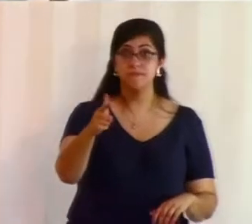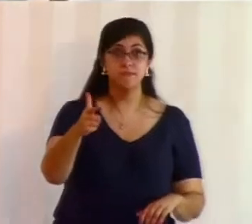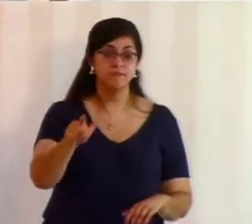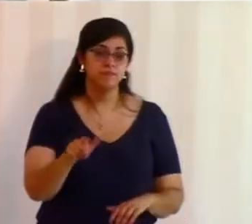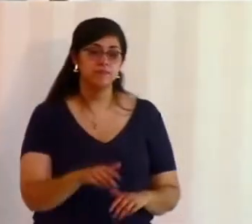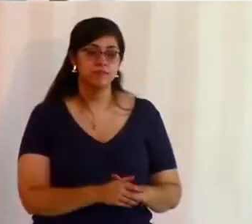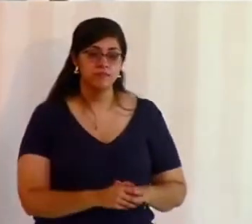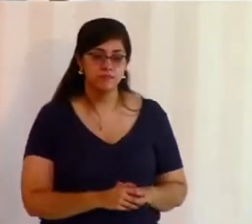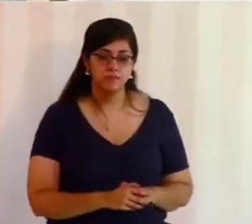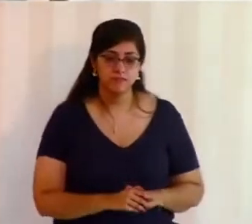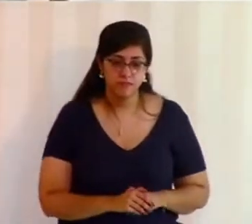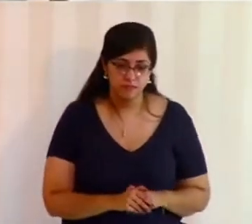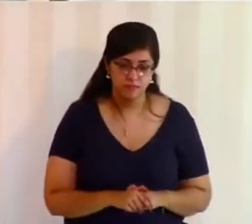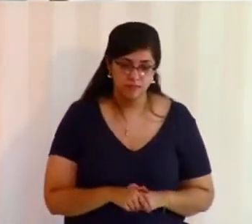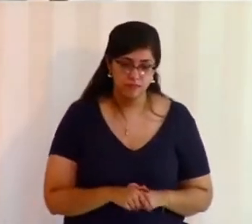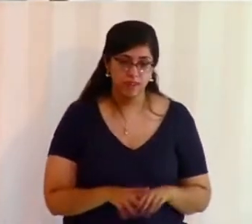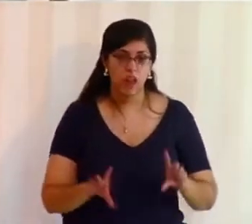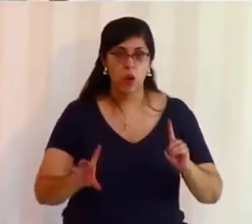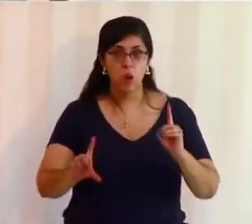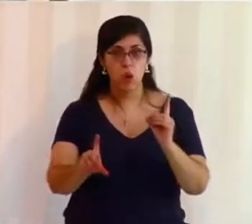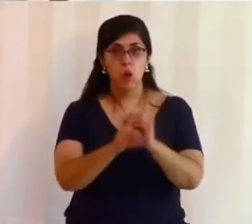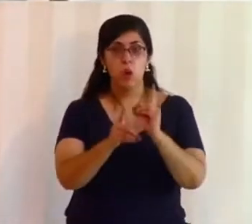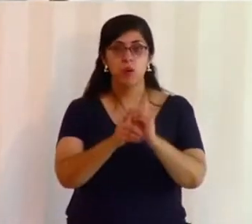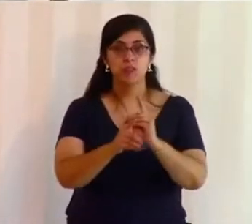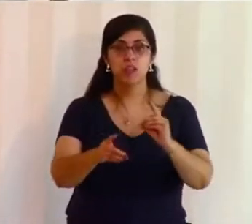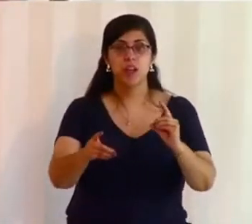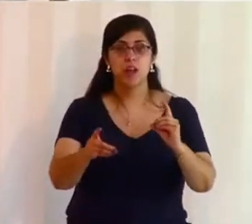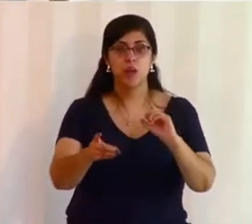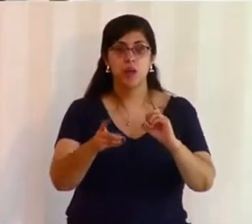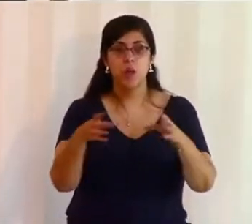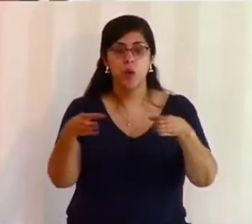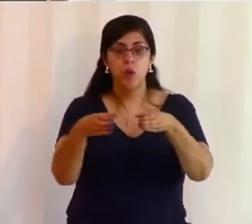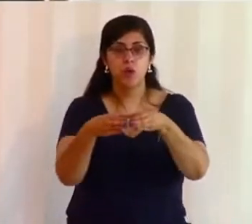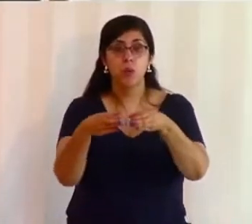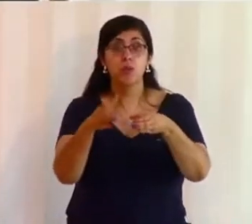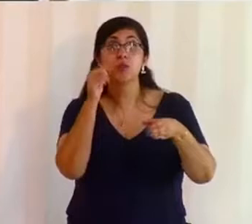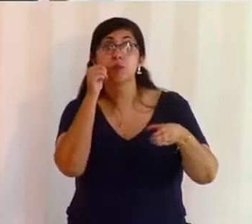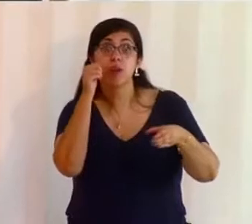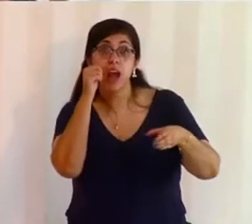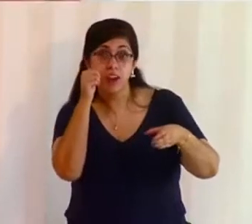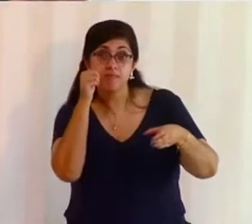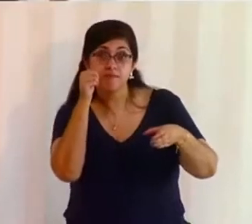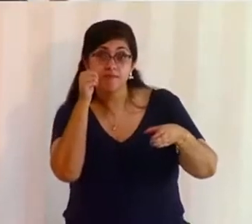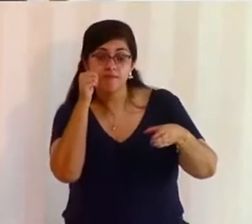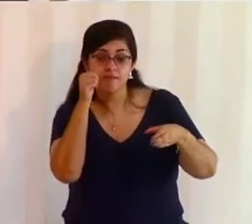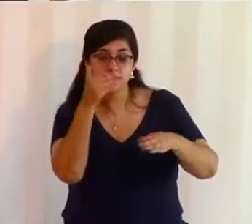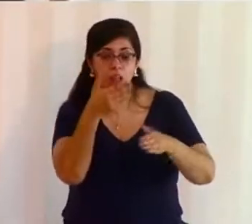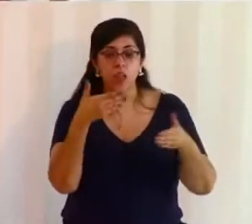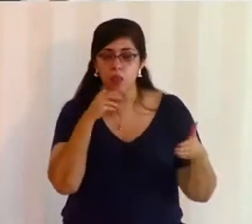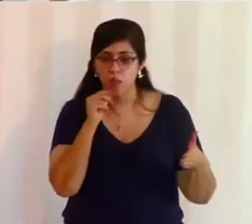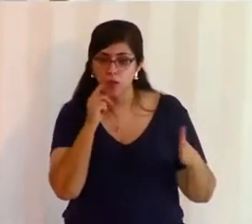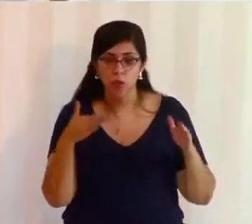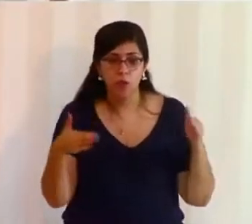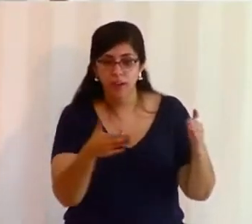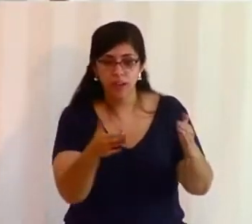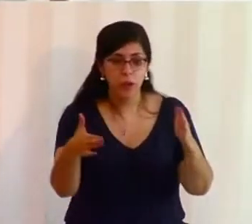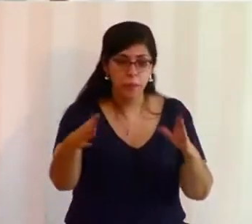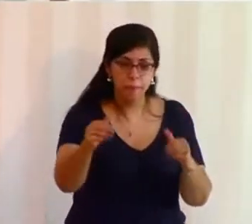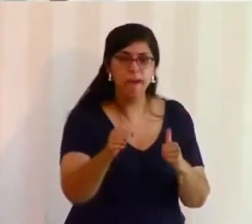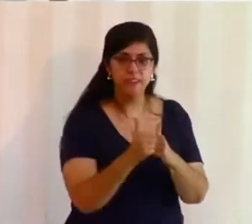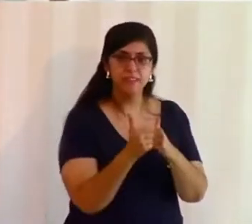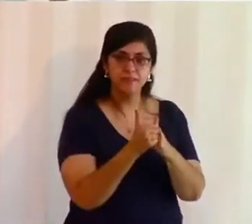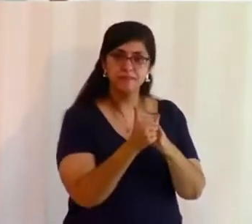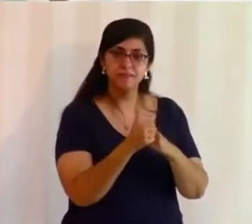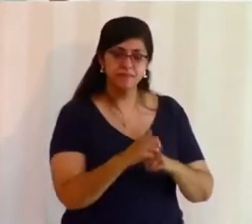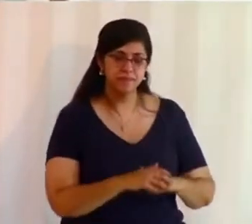Aqui há uma exceção. Ele se encontra com um grupo de irmãs que se reúne de mulheres numa região ali próximo a Filipos, num rio, na beira de um